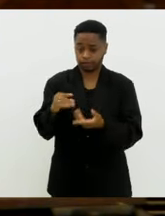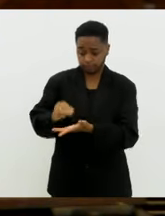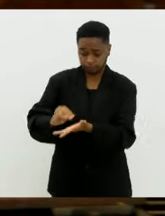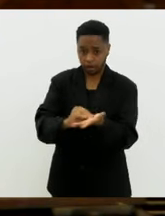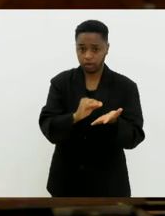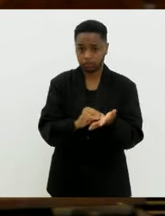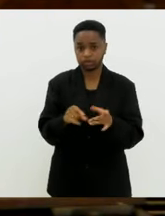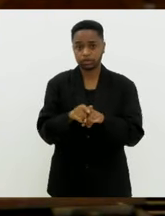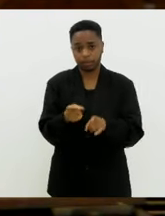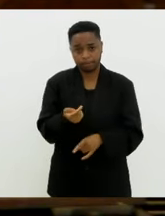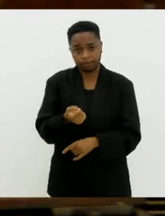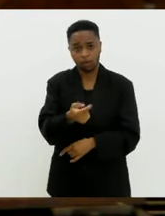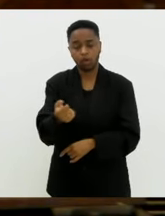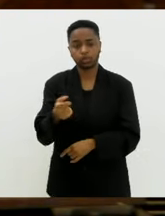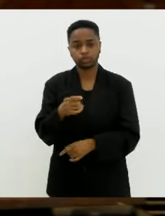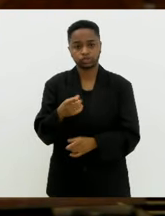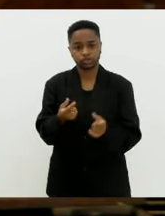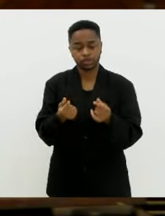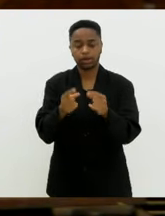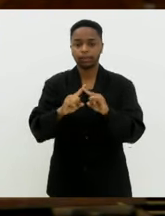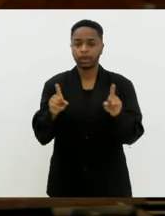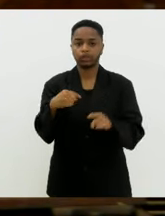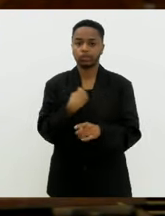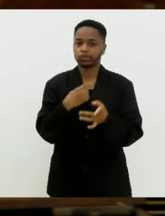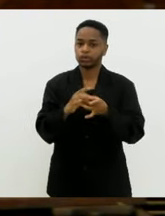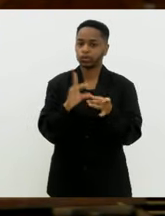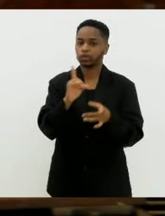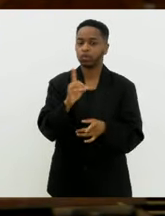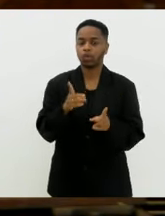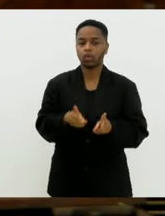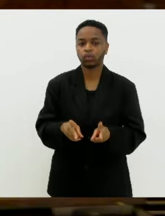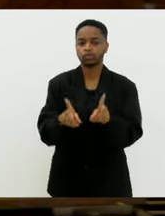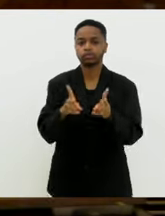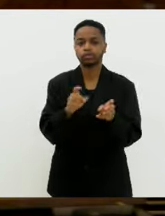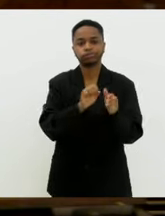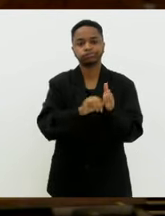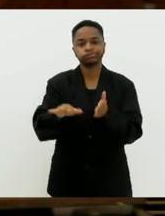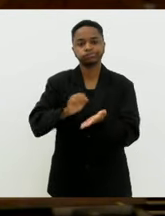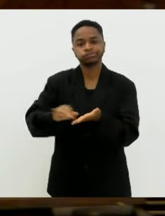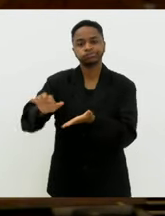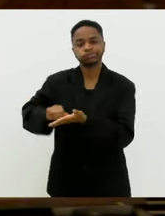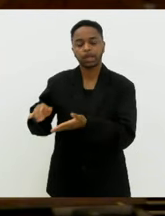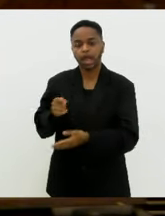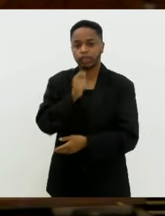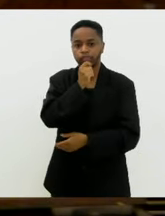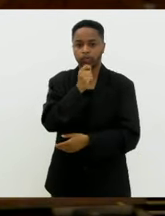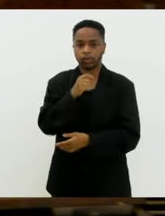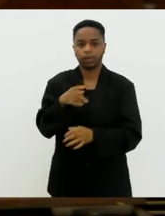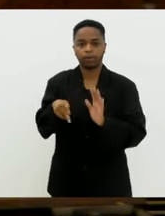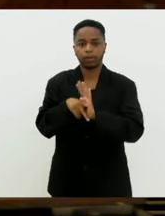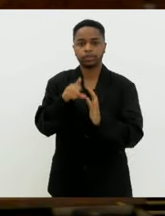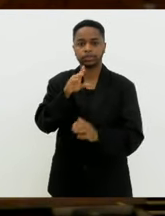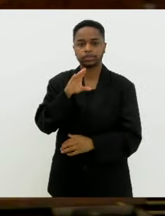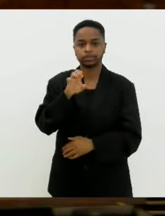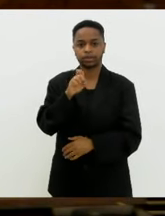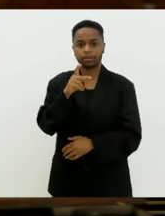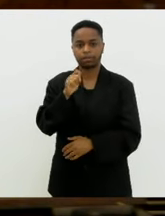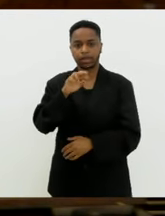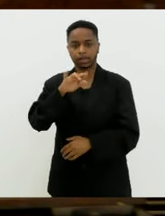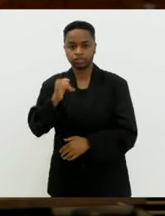sido pouco, continue escoando pelos ralos do CEPERJ, pelos ralos da